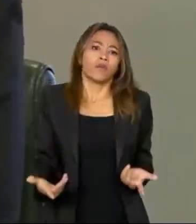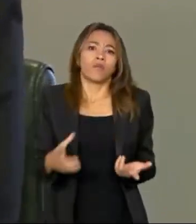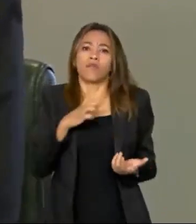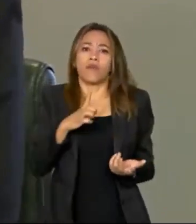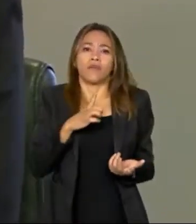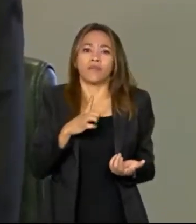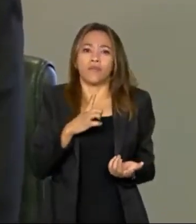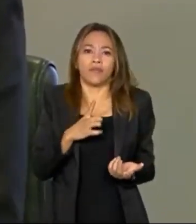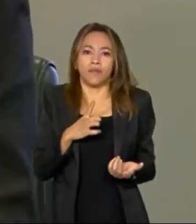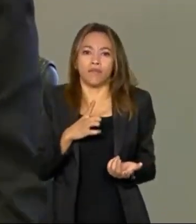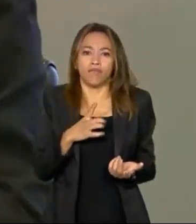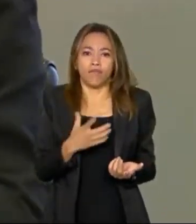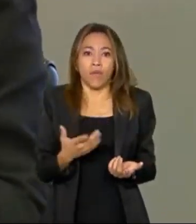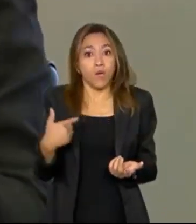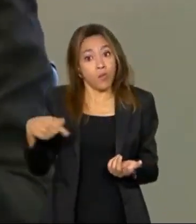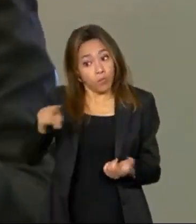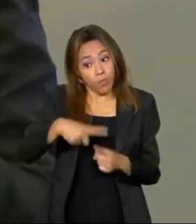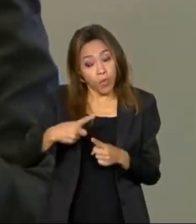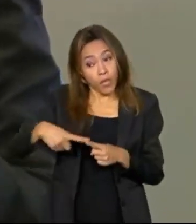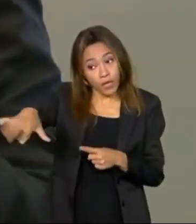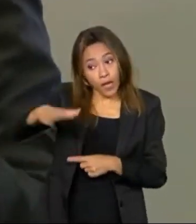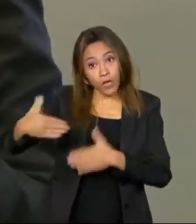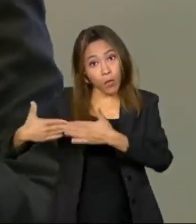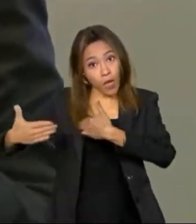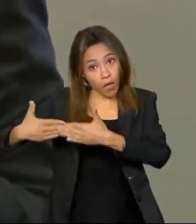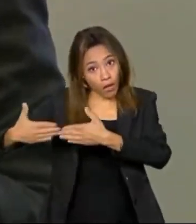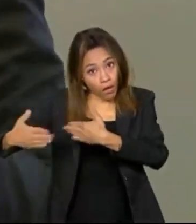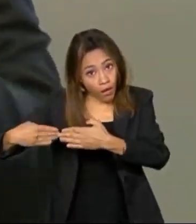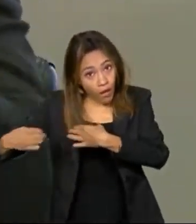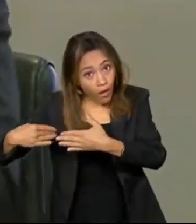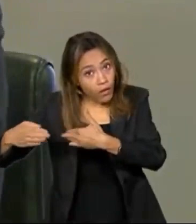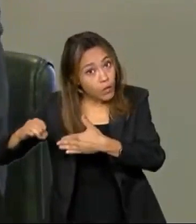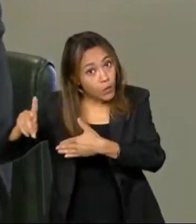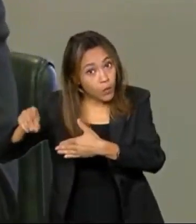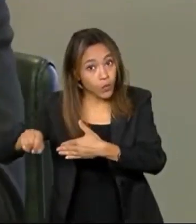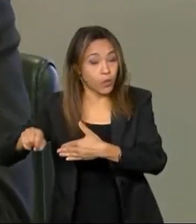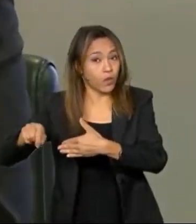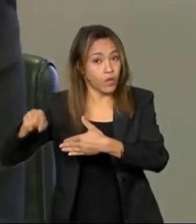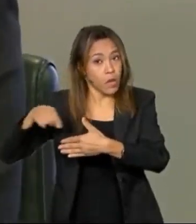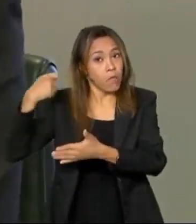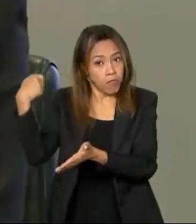desse no mercado? O mercado, ele... o emissor paga